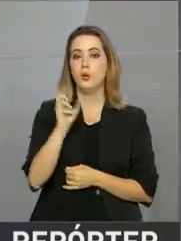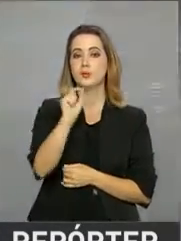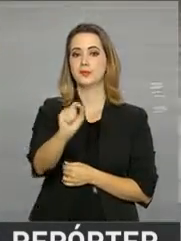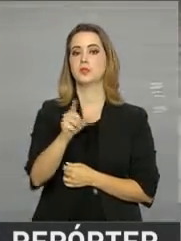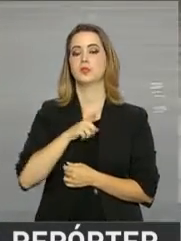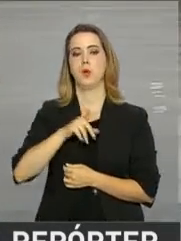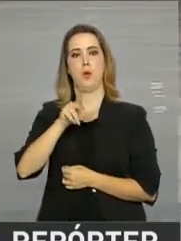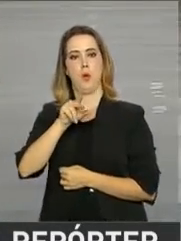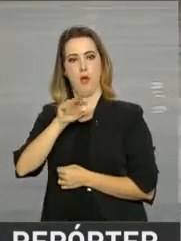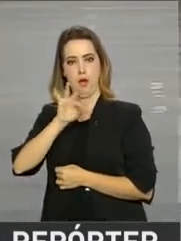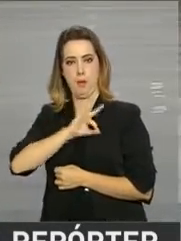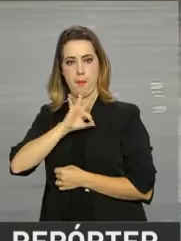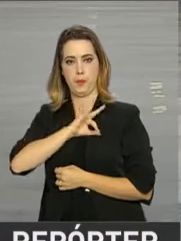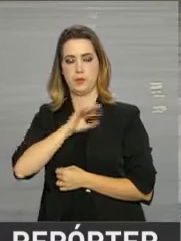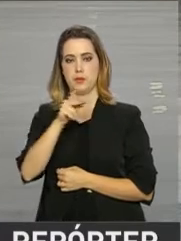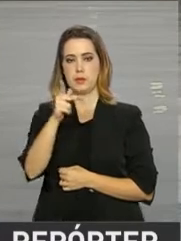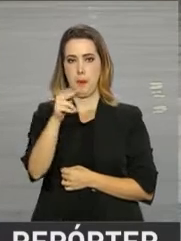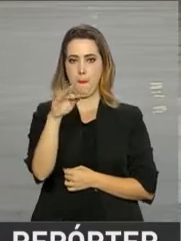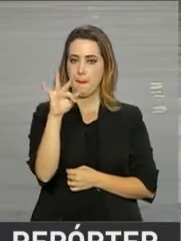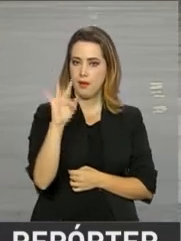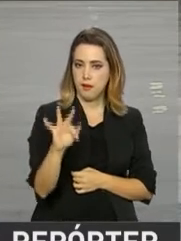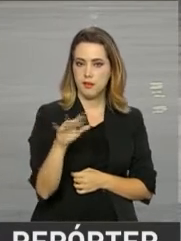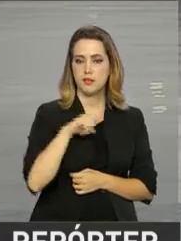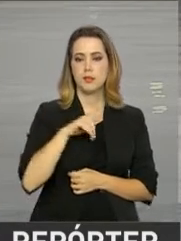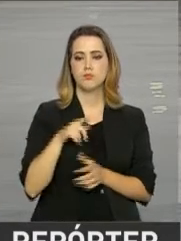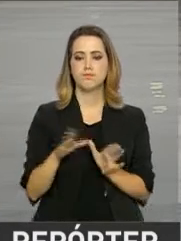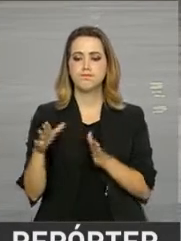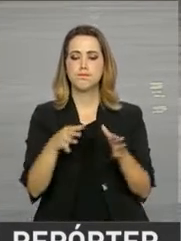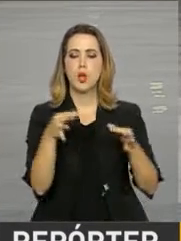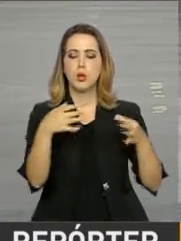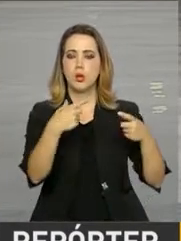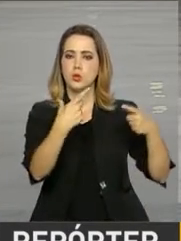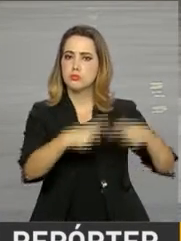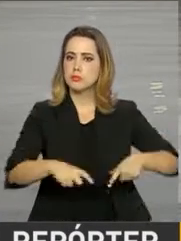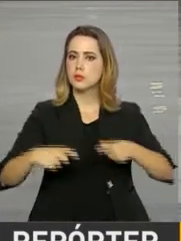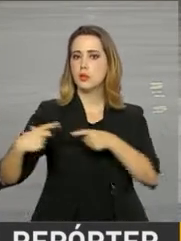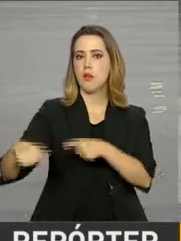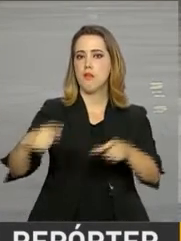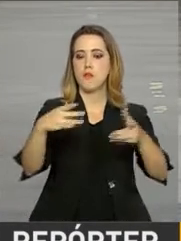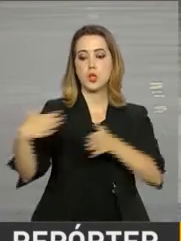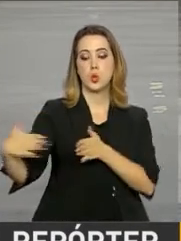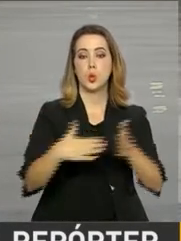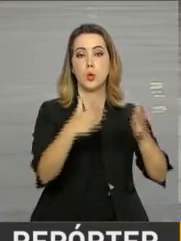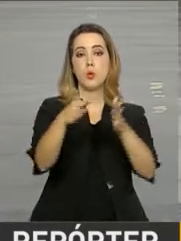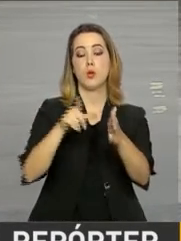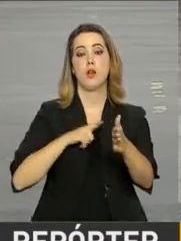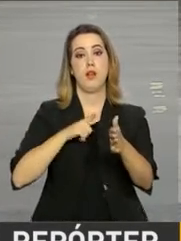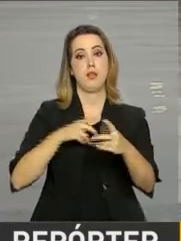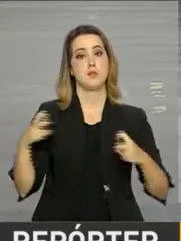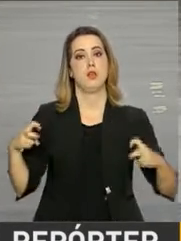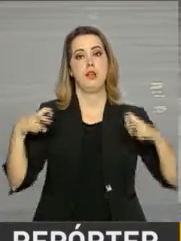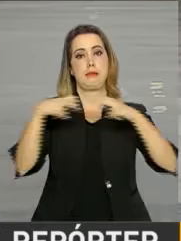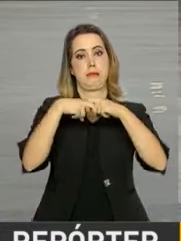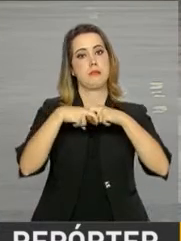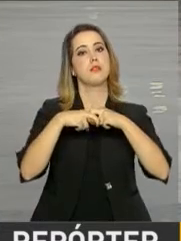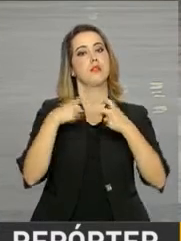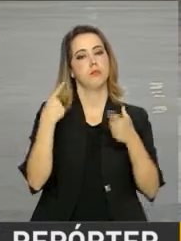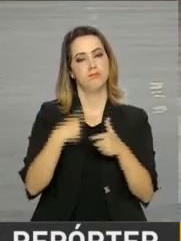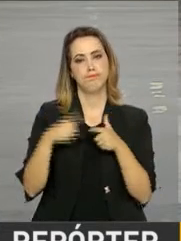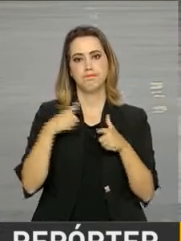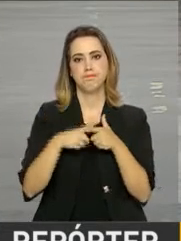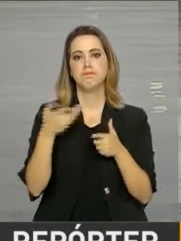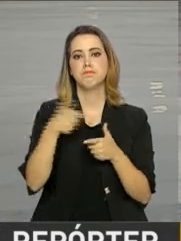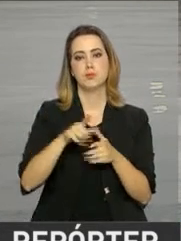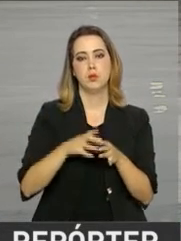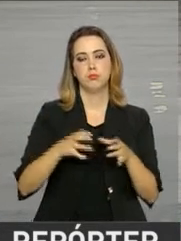rodoviária federal se concentrou em trechos de rodovias e horários cuja incidência de acidentes graves é maior